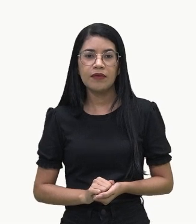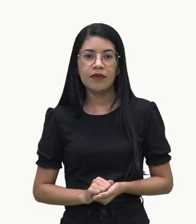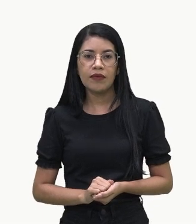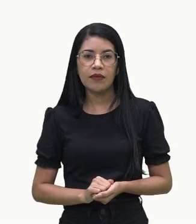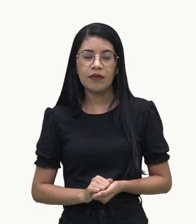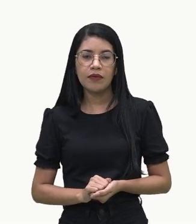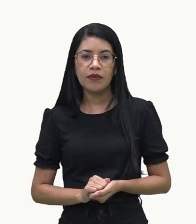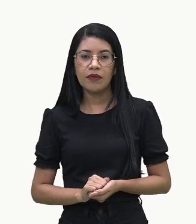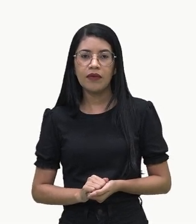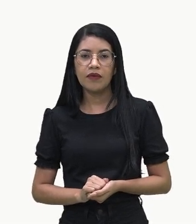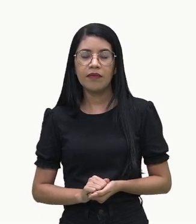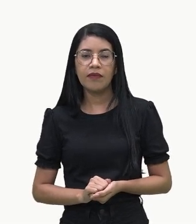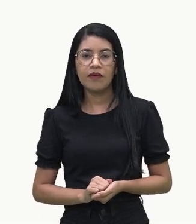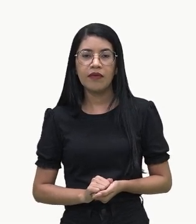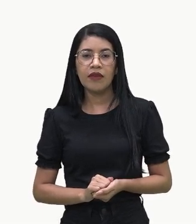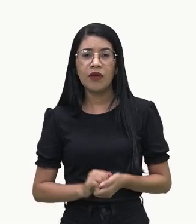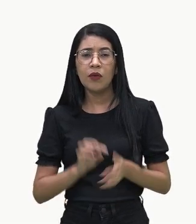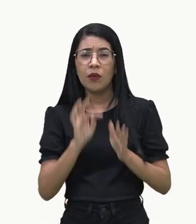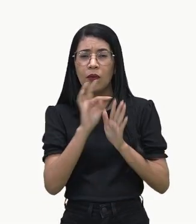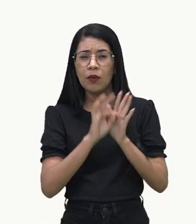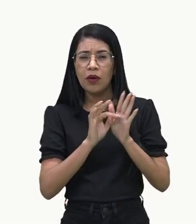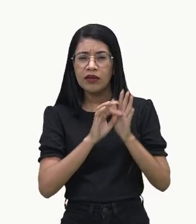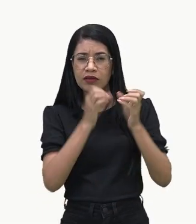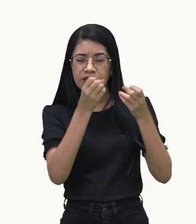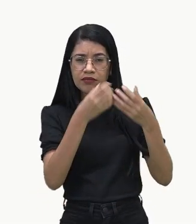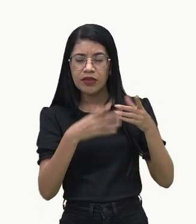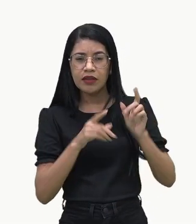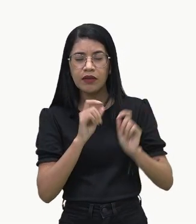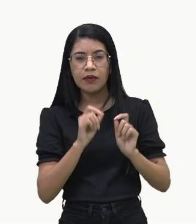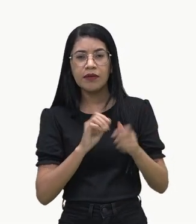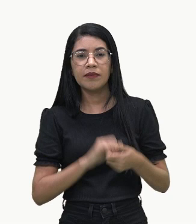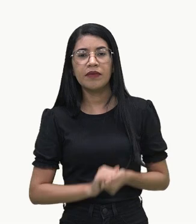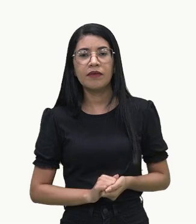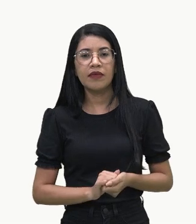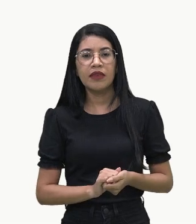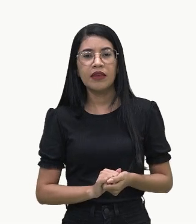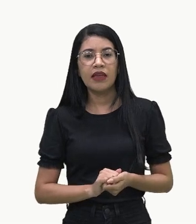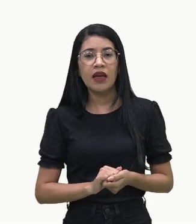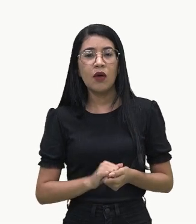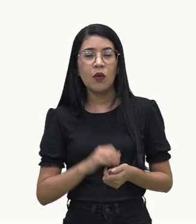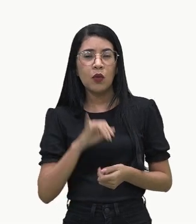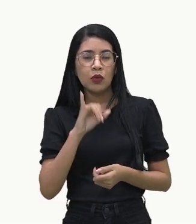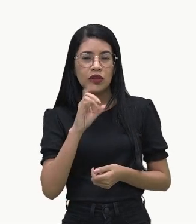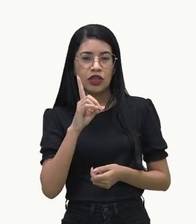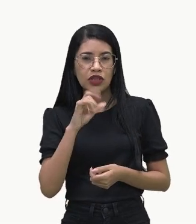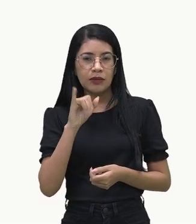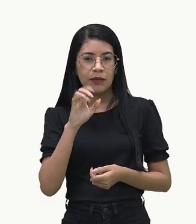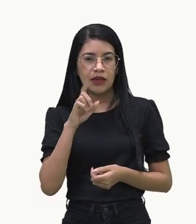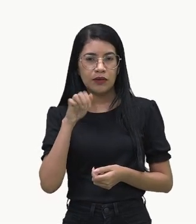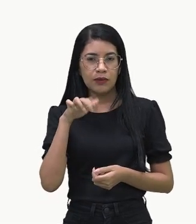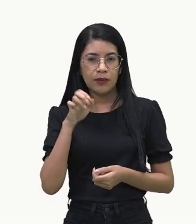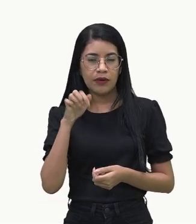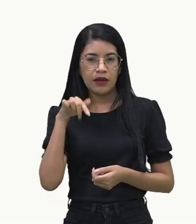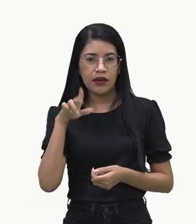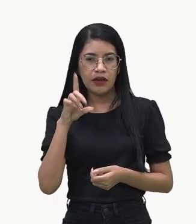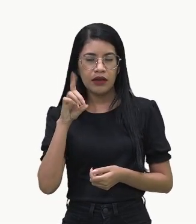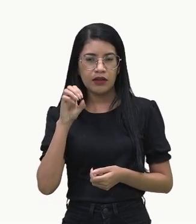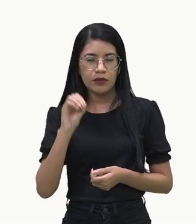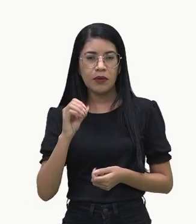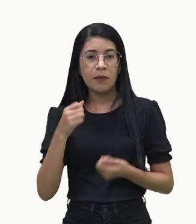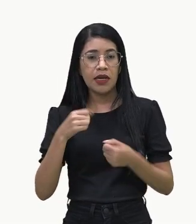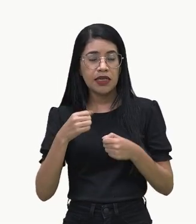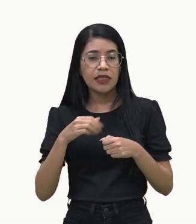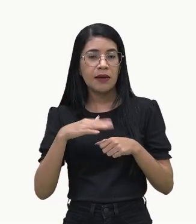Diferença. E o que é que diz o texto? Sendo que o diminuendo deve ser sempre maior que o